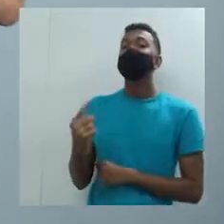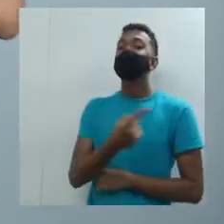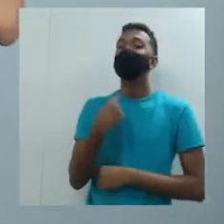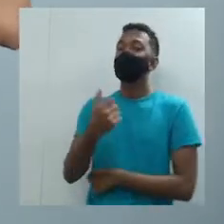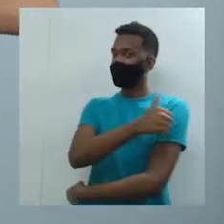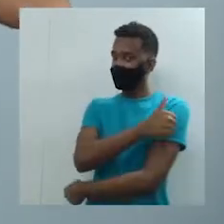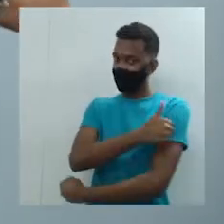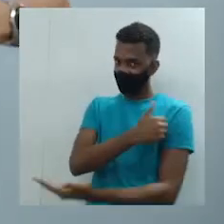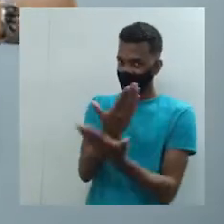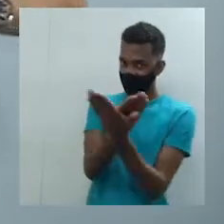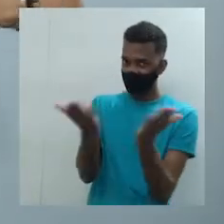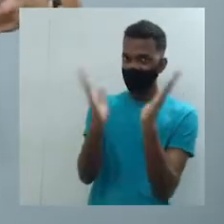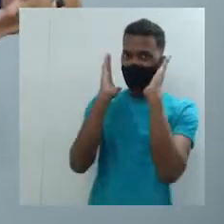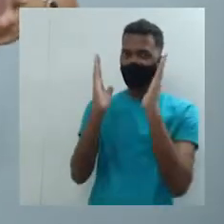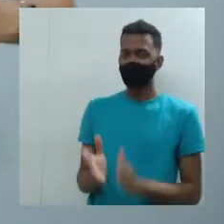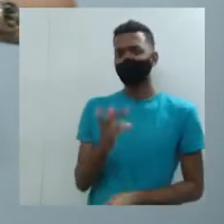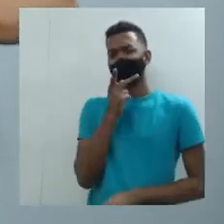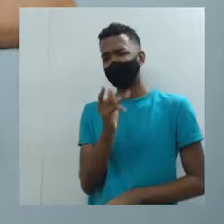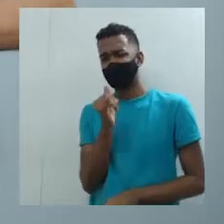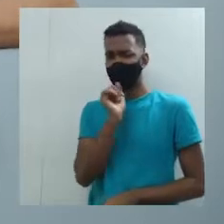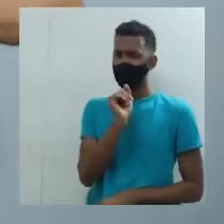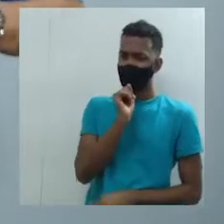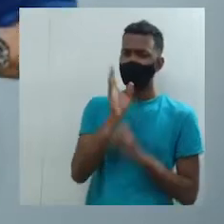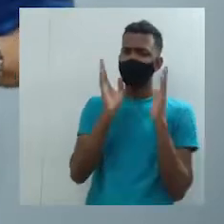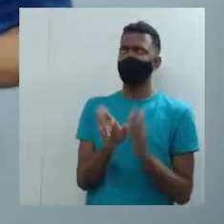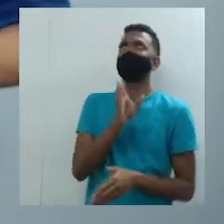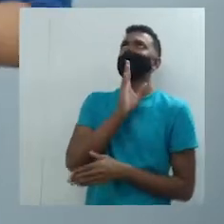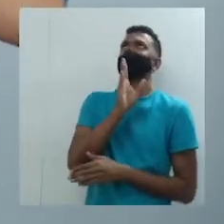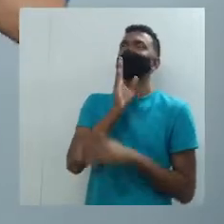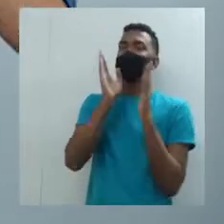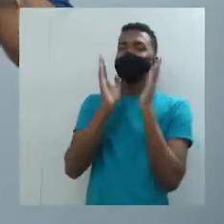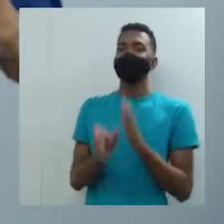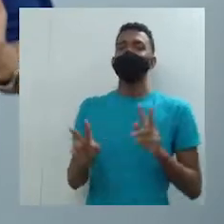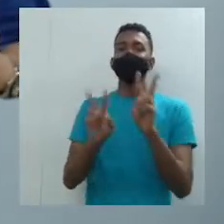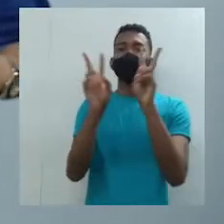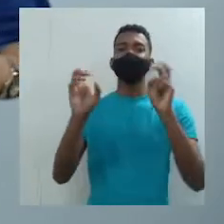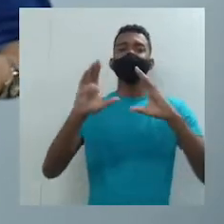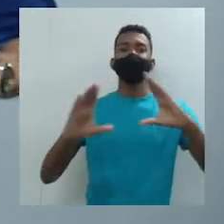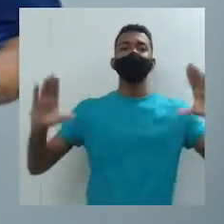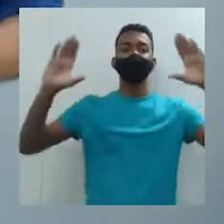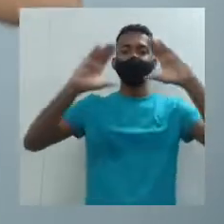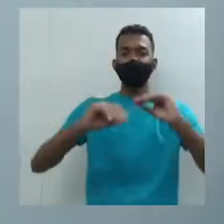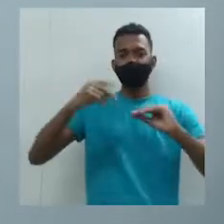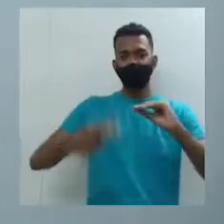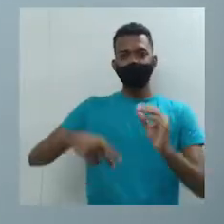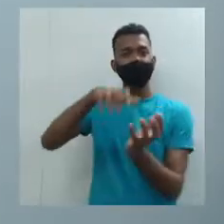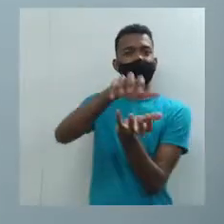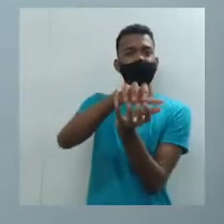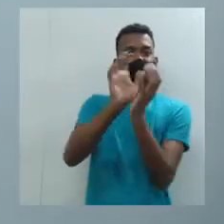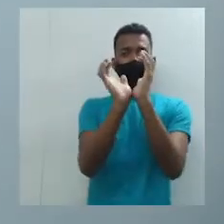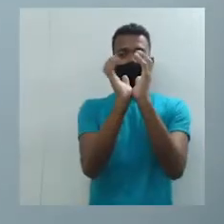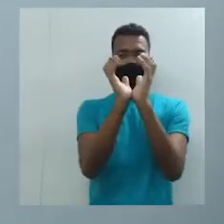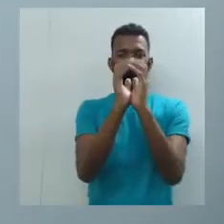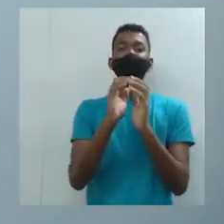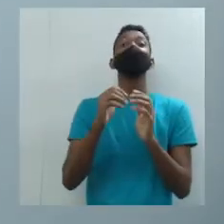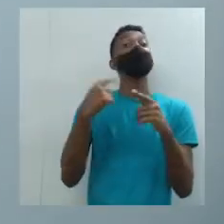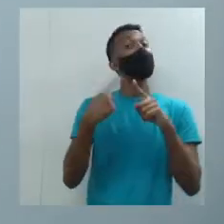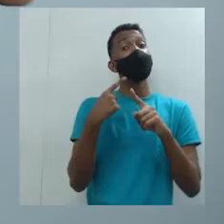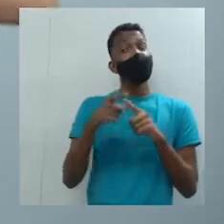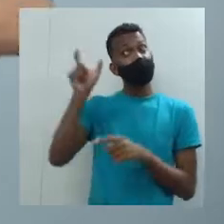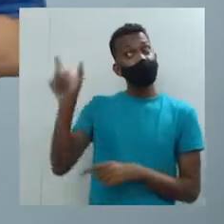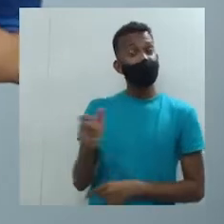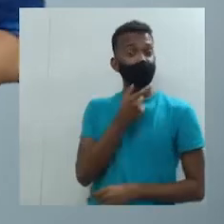nossos estudantes, que os pais conhecem bem a questão da noite do Recife, né? Porque o nosso Carlos Pena